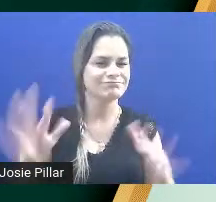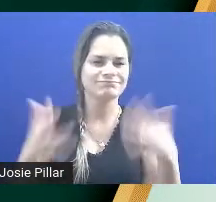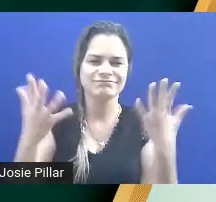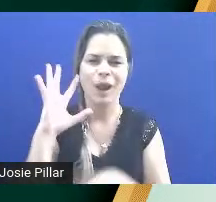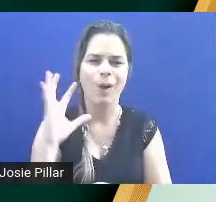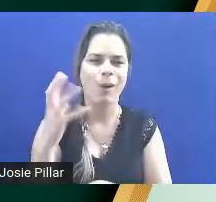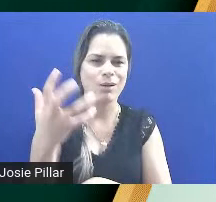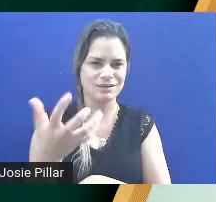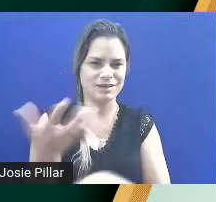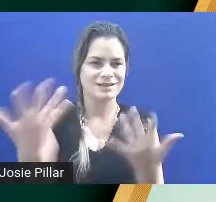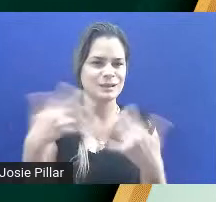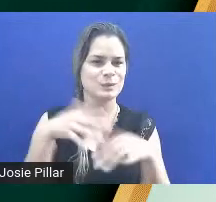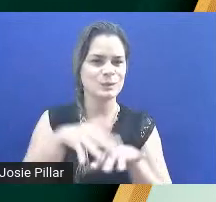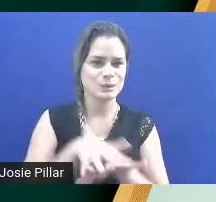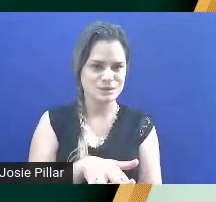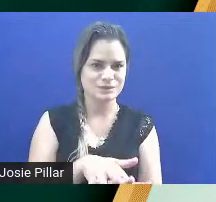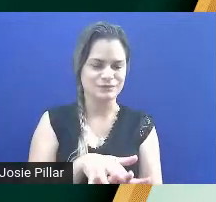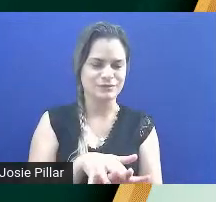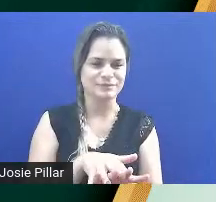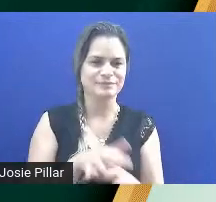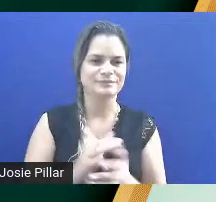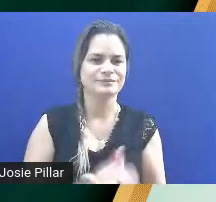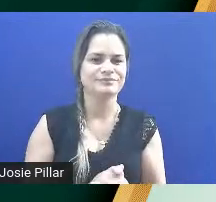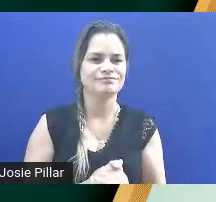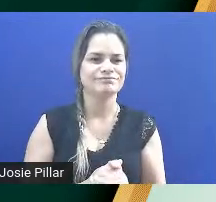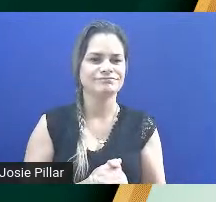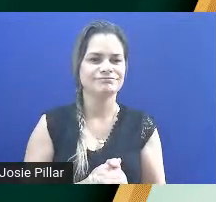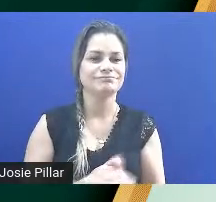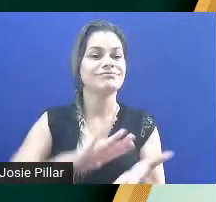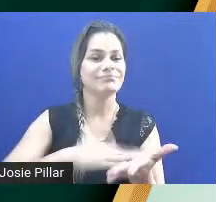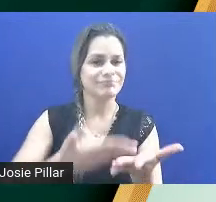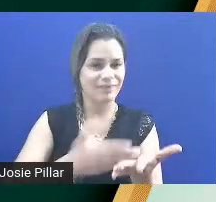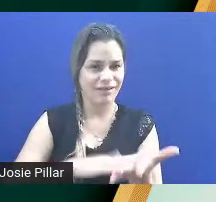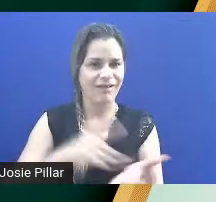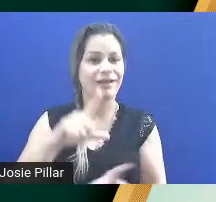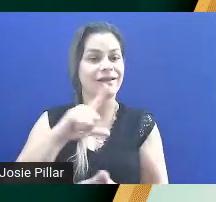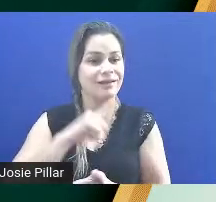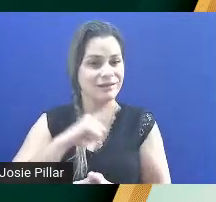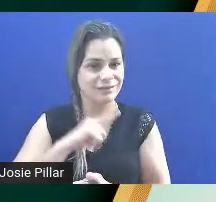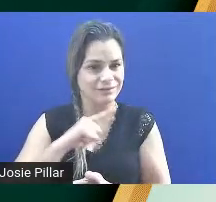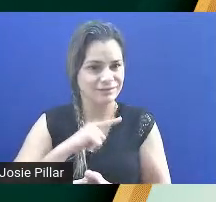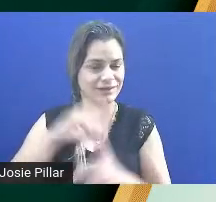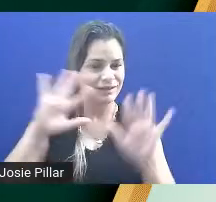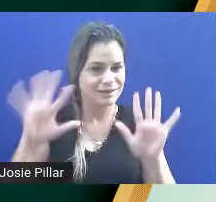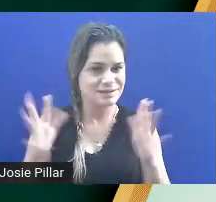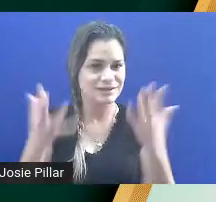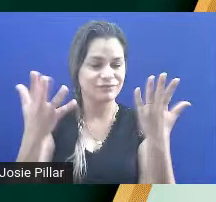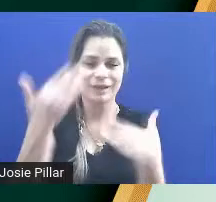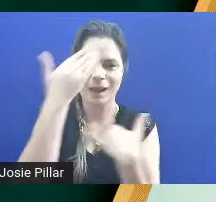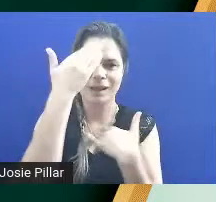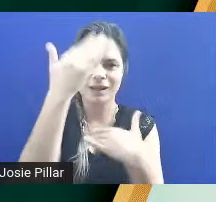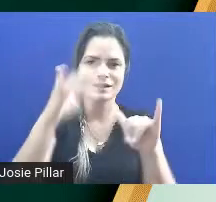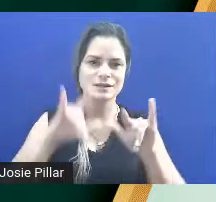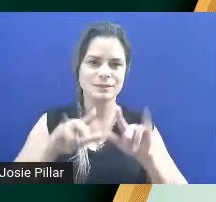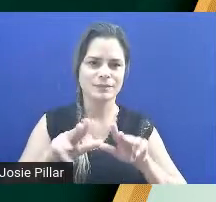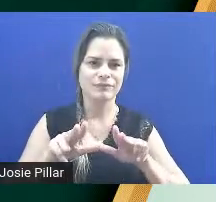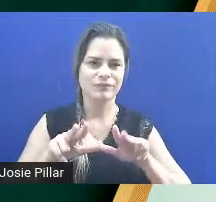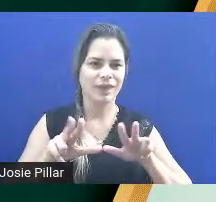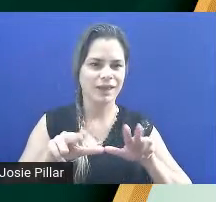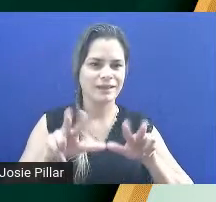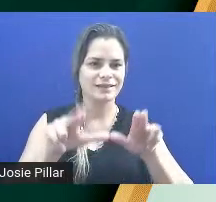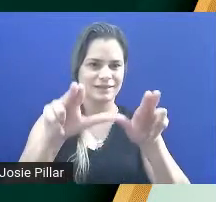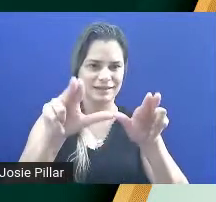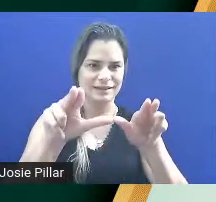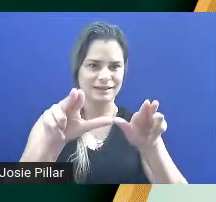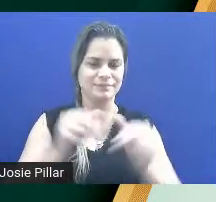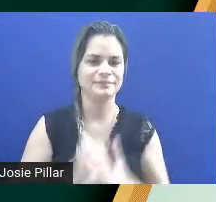forma inclusiva e, para isso, contamos com a tradução em Libras. Agradecemos ao Núcleo de Inclusão e